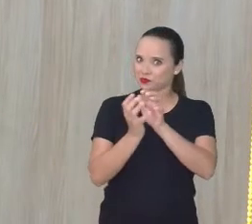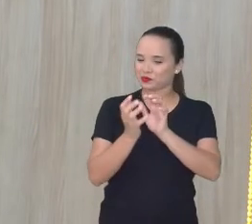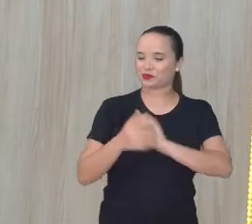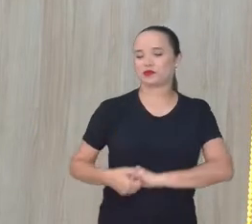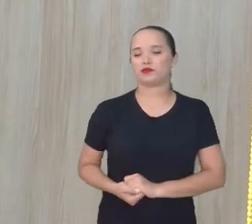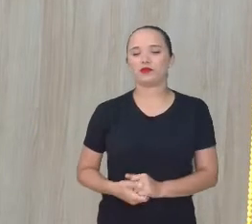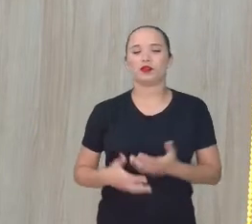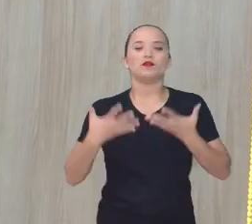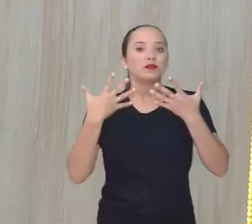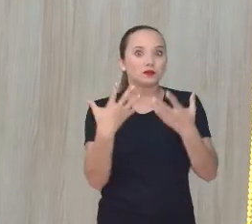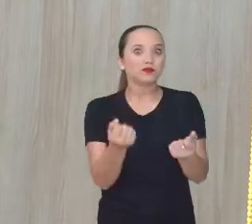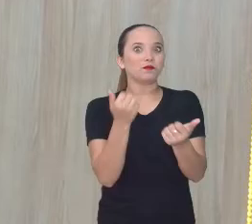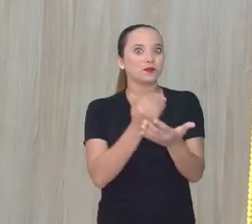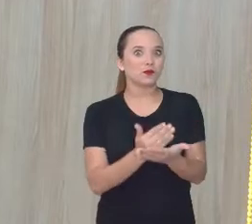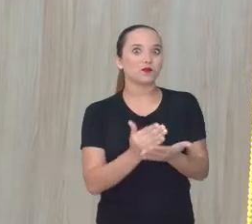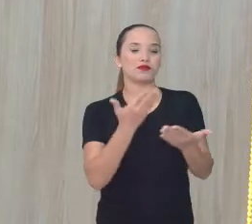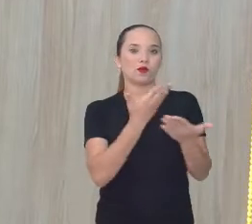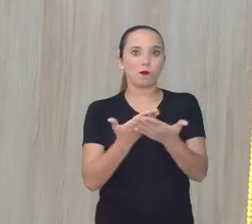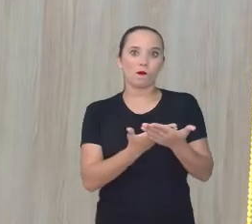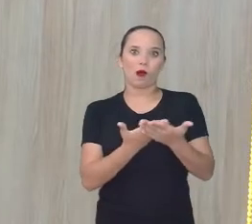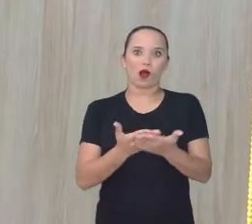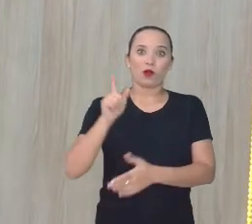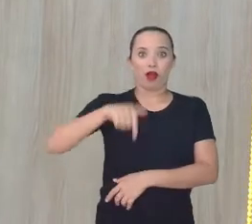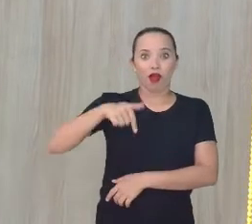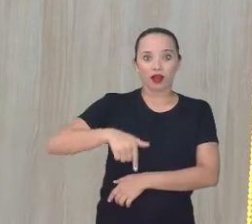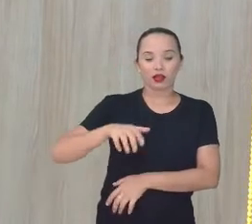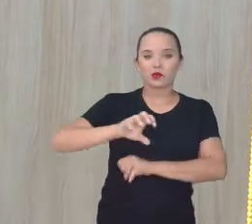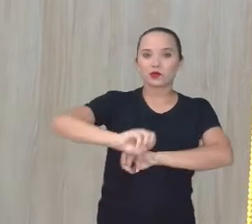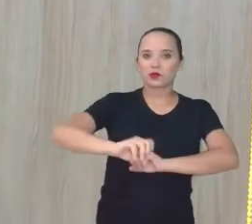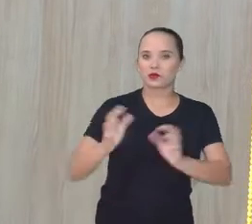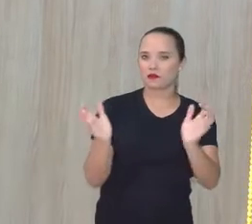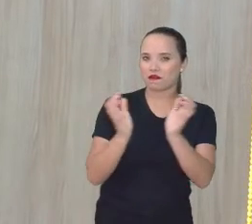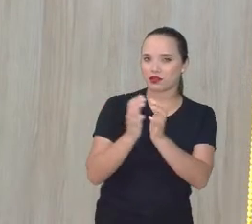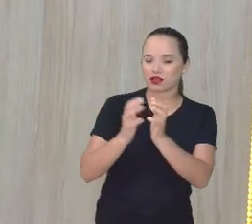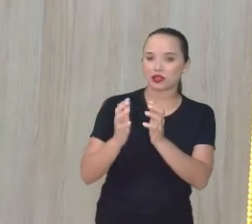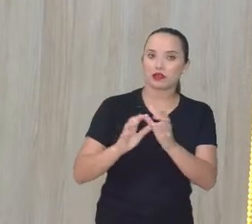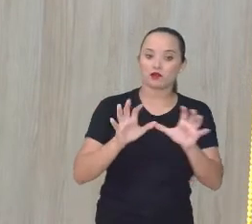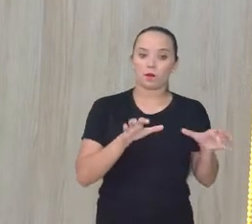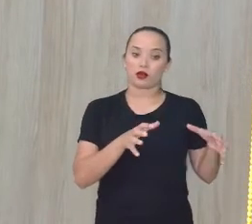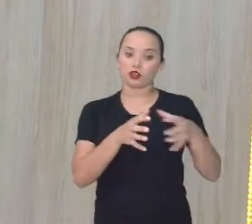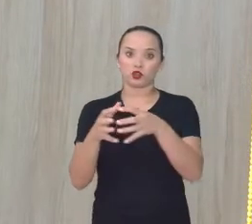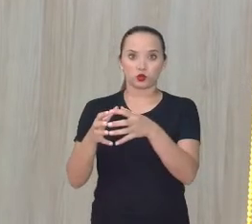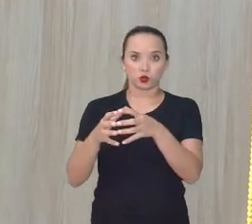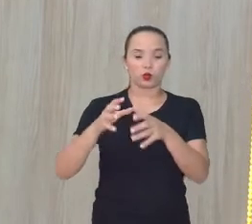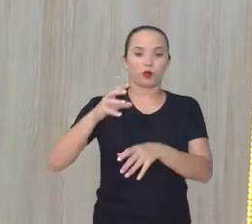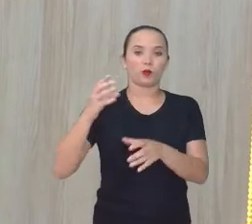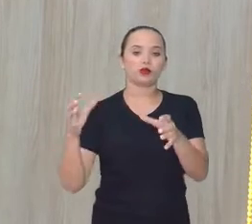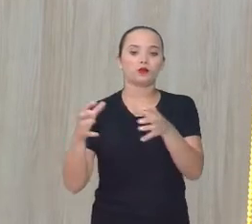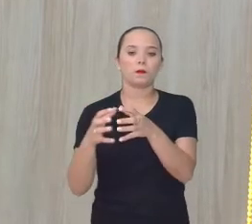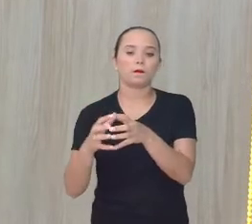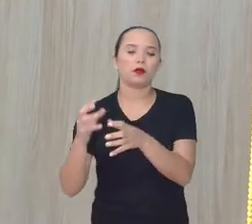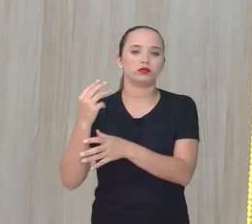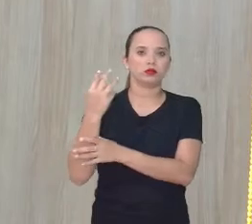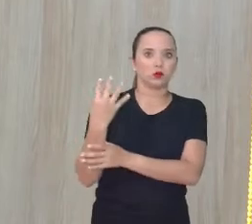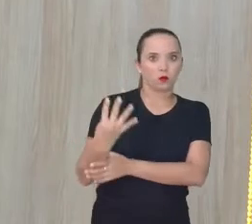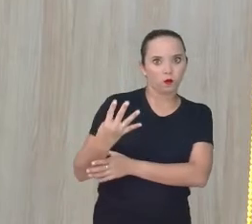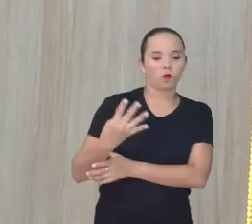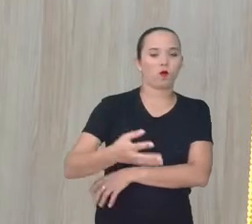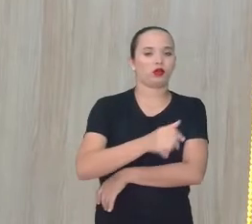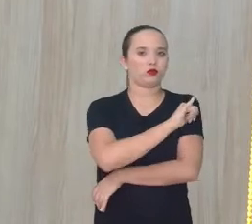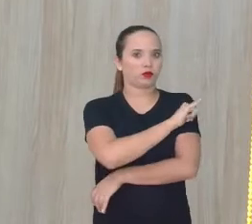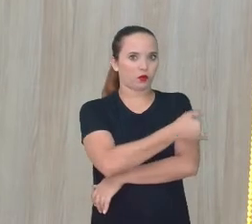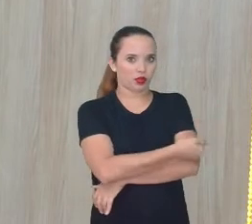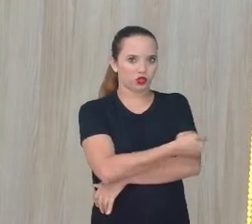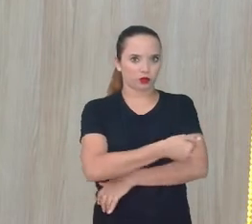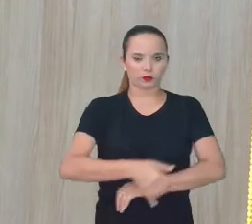para mais uma aula do Educa Recife para as turmas do módulo 4 de Educação de Jovens e